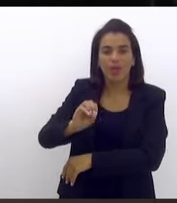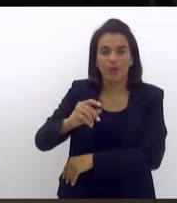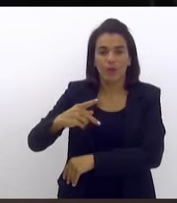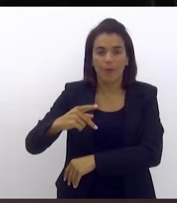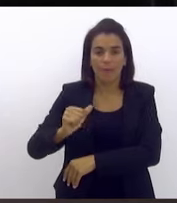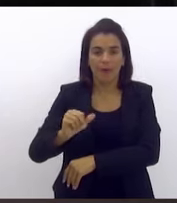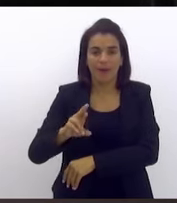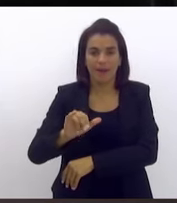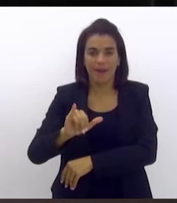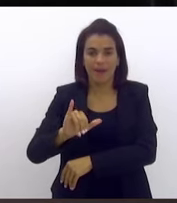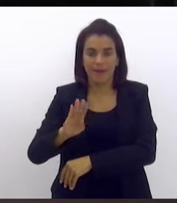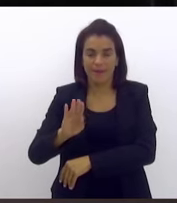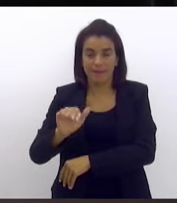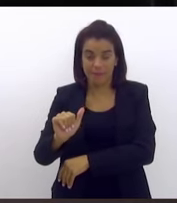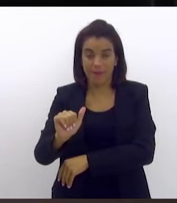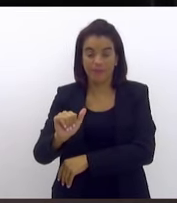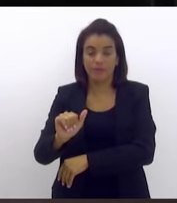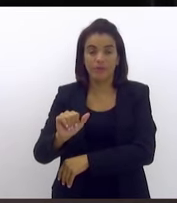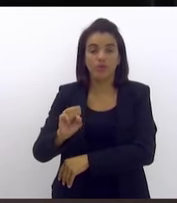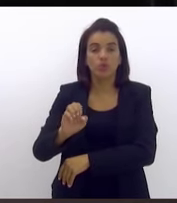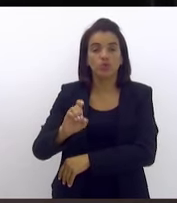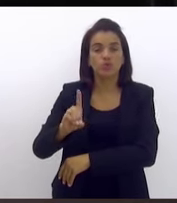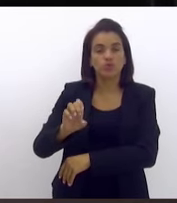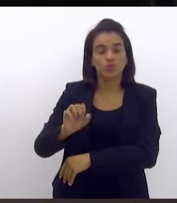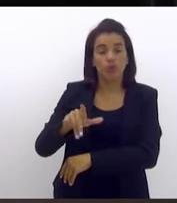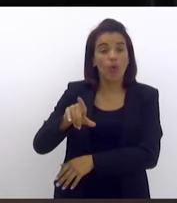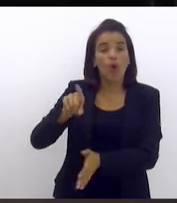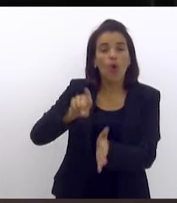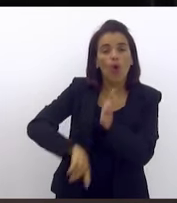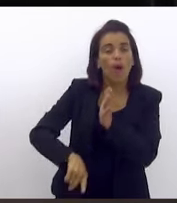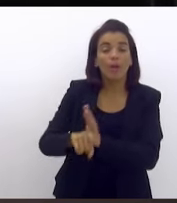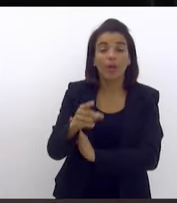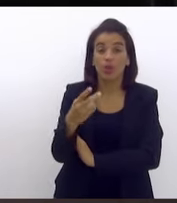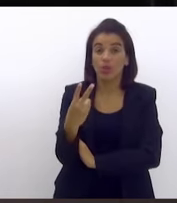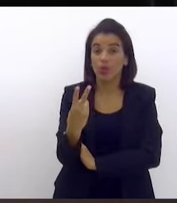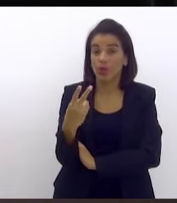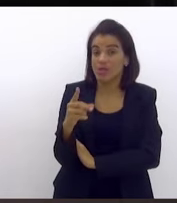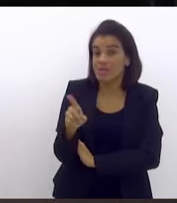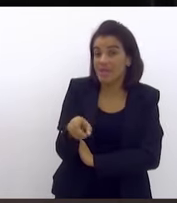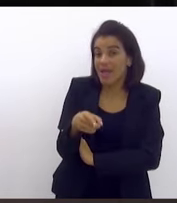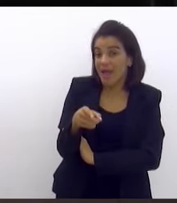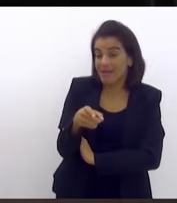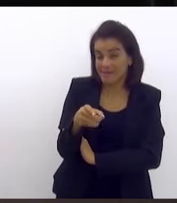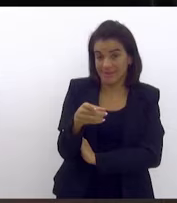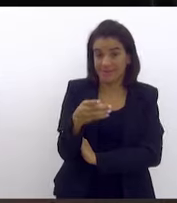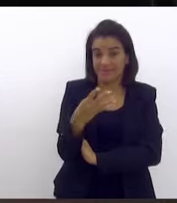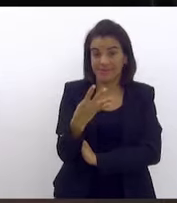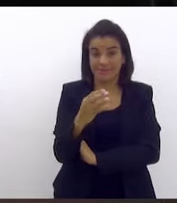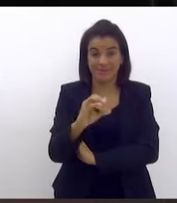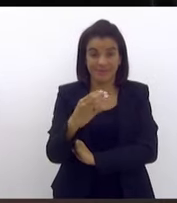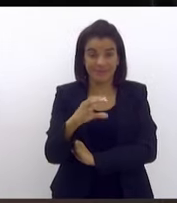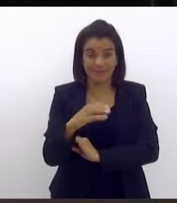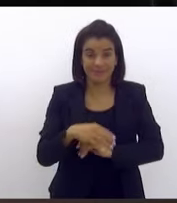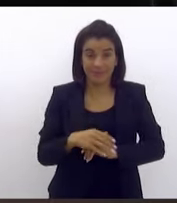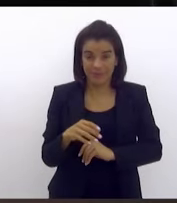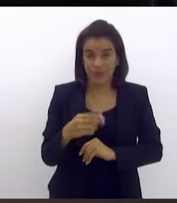distribuidoras R$ 2,09. Sabe quanto é vendido